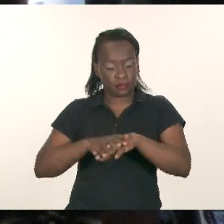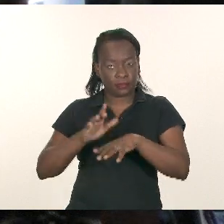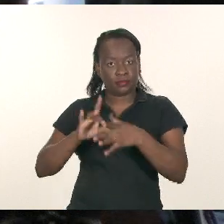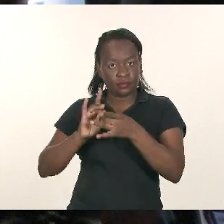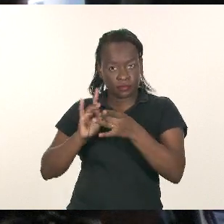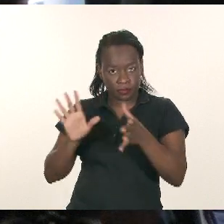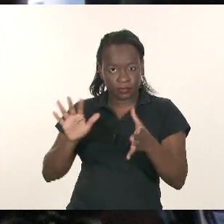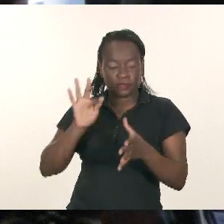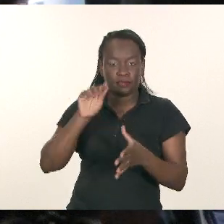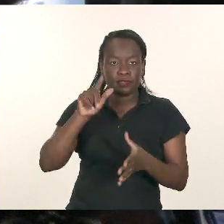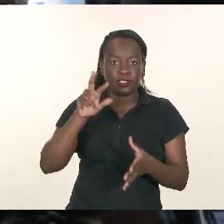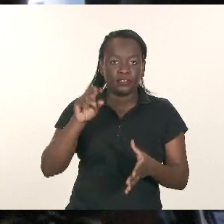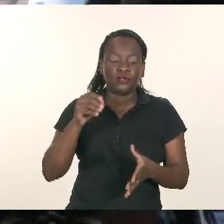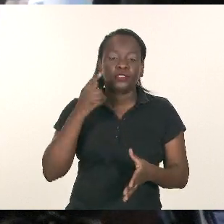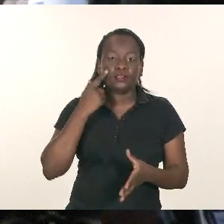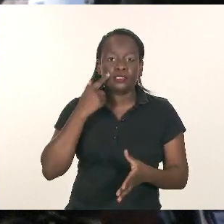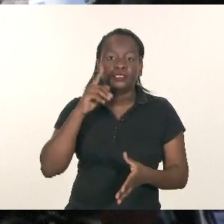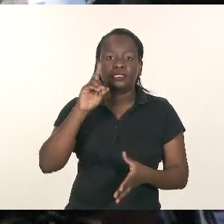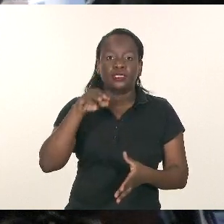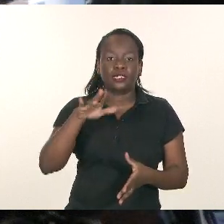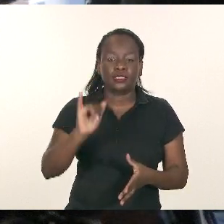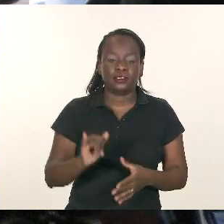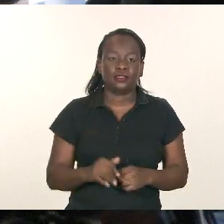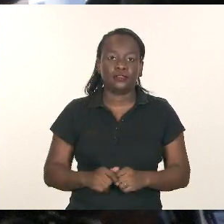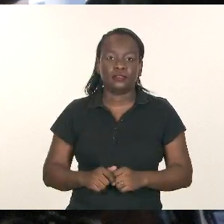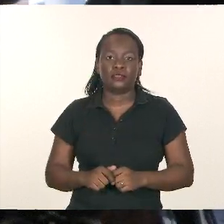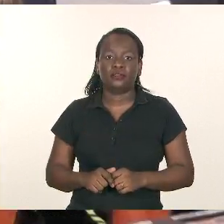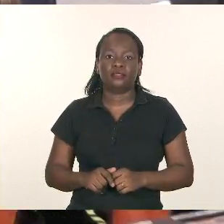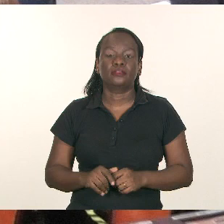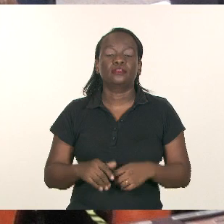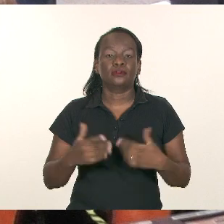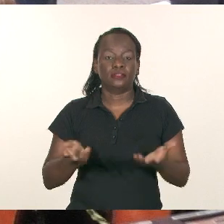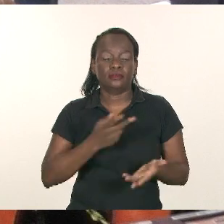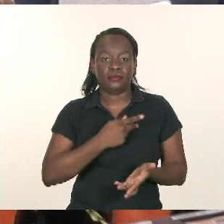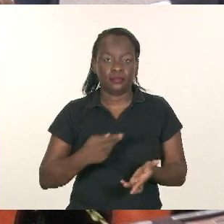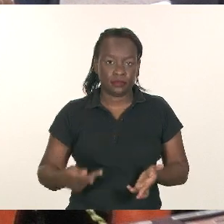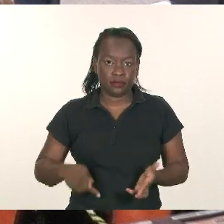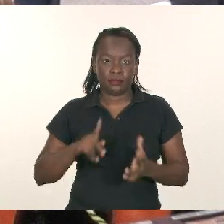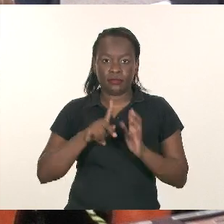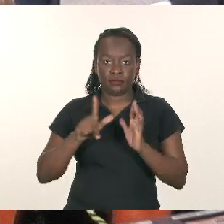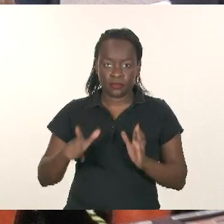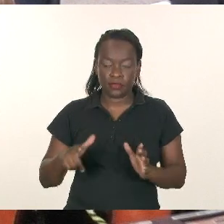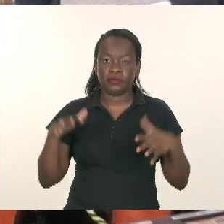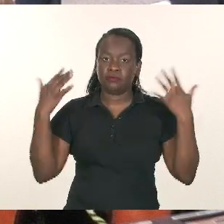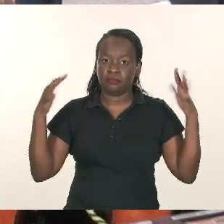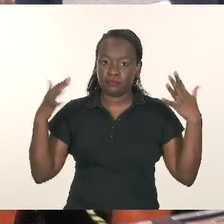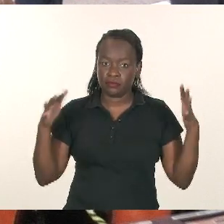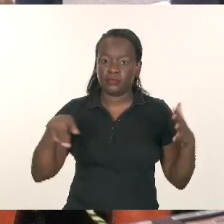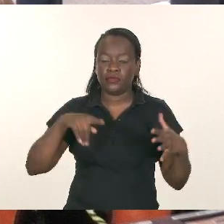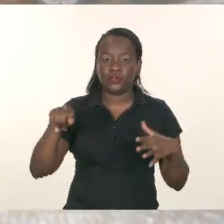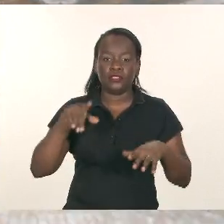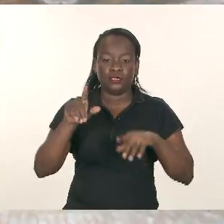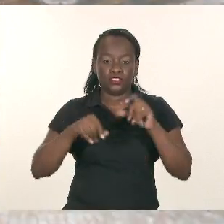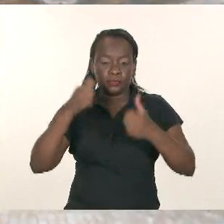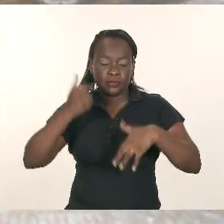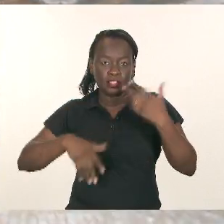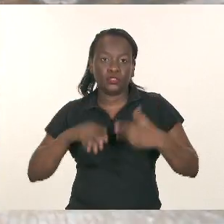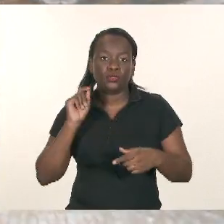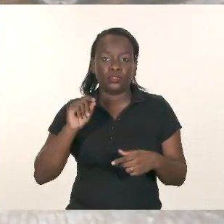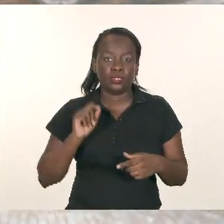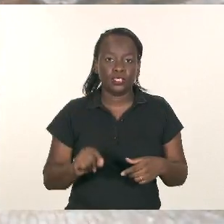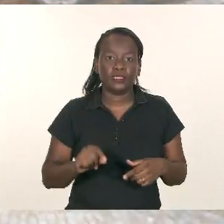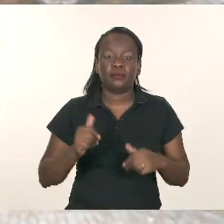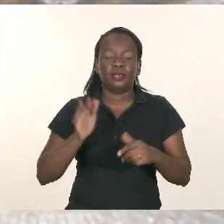do deputado Flávio, quero ouvir a deputada Dani, por favor. Sim, senhor presidente, o projeto é meritório, nossos destaques eram no sentido